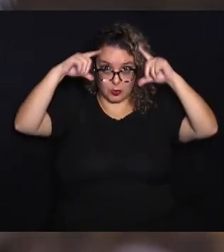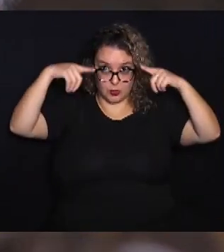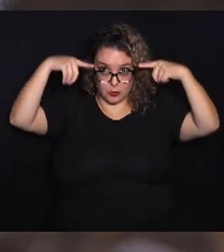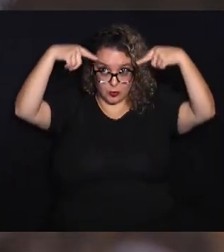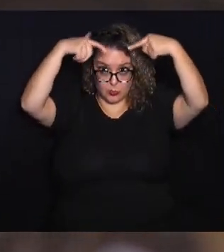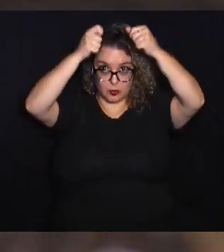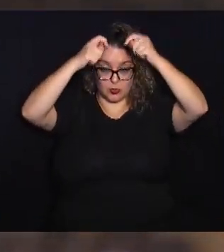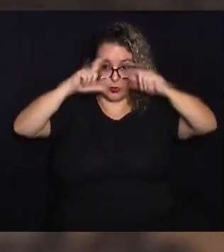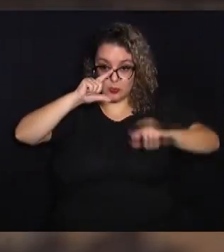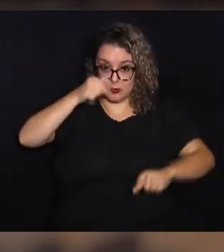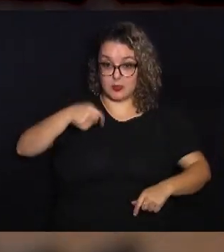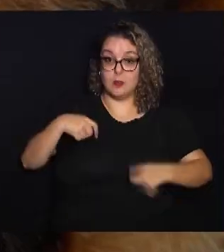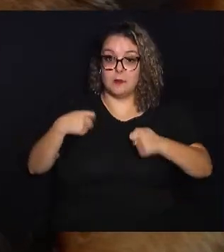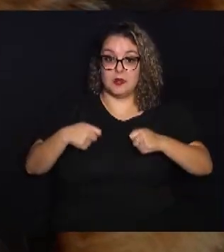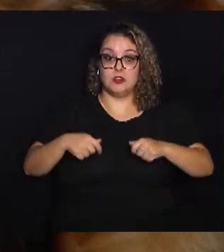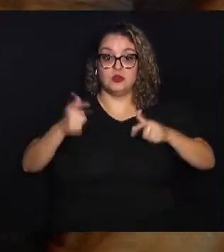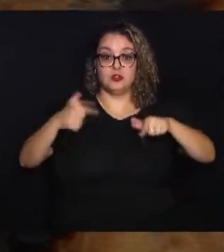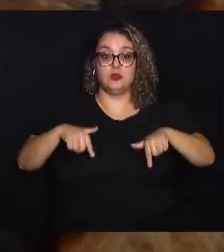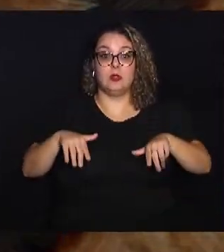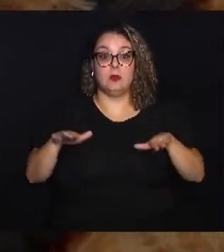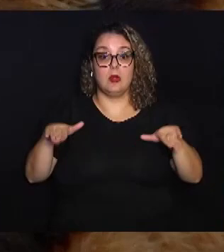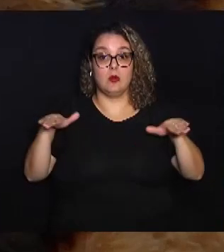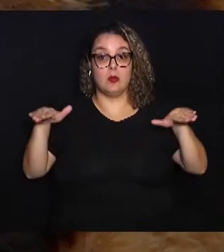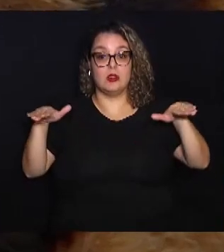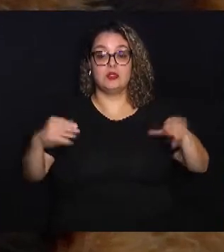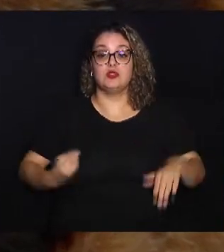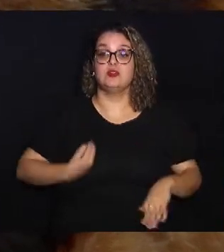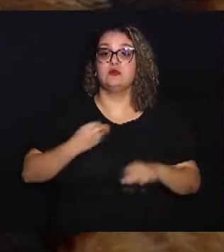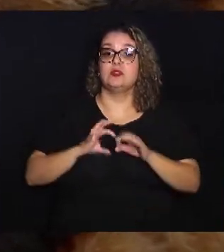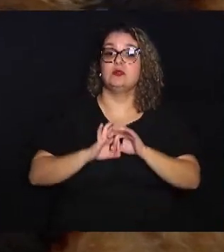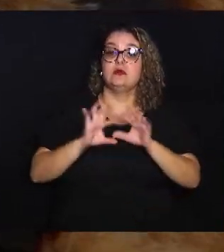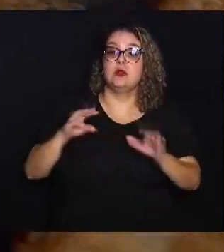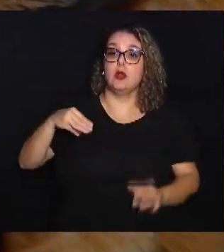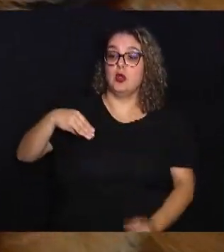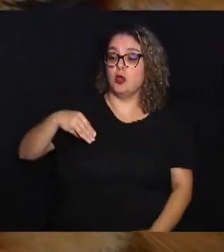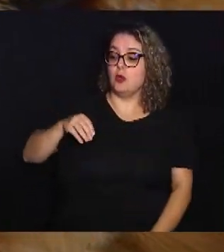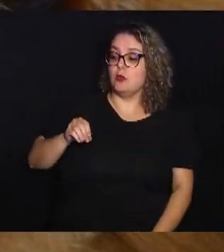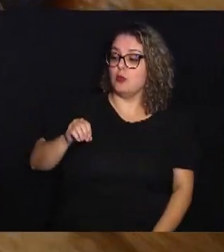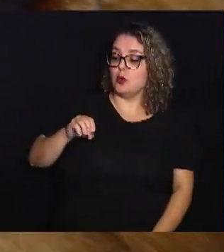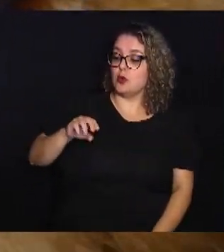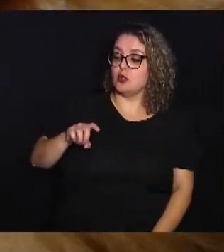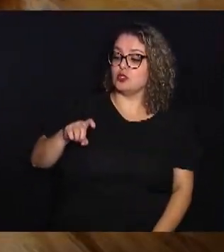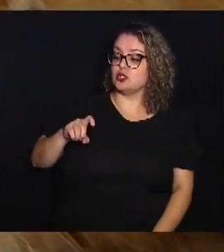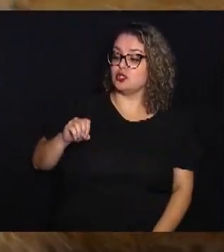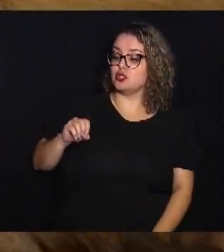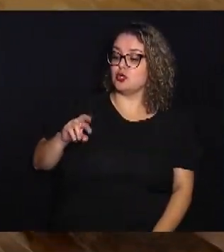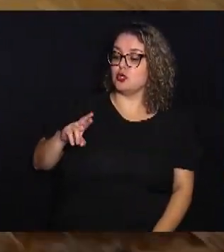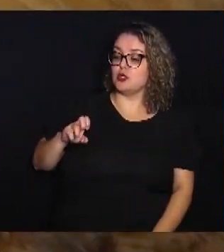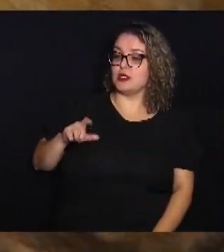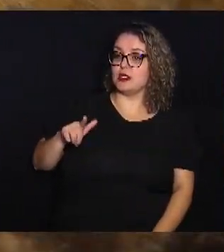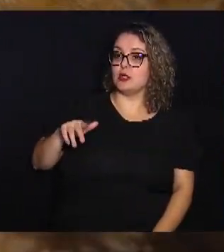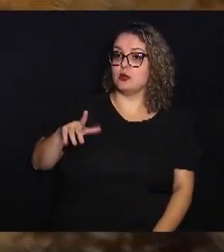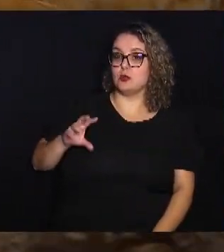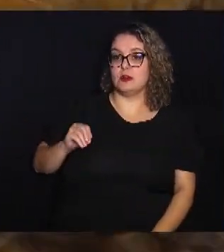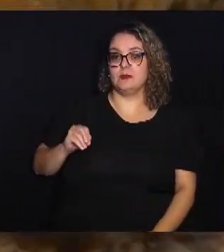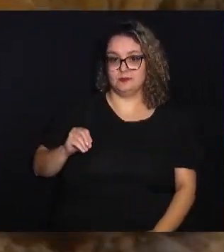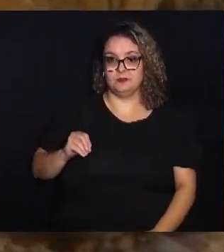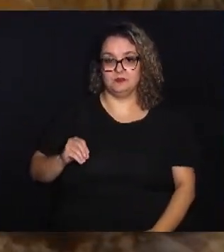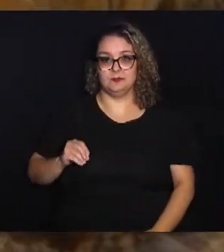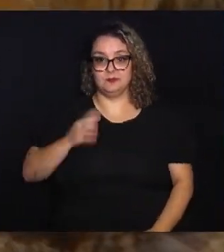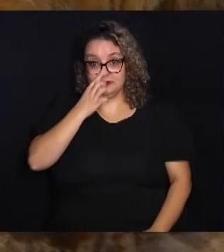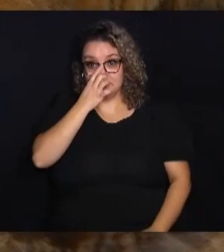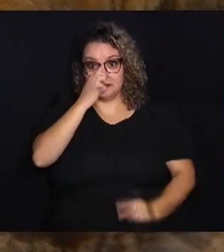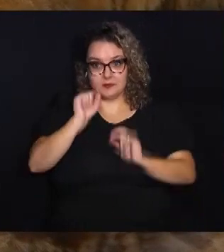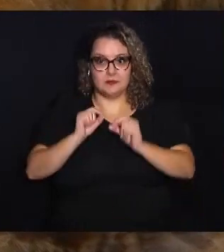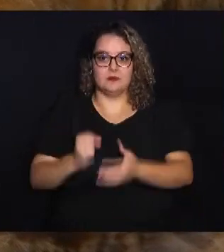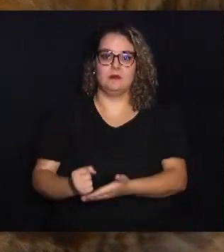precisam de espaço para voar. De vida livre, a espécie mocho-orelhuda é muito comum em nossa região. Quem trouxe até